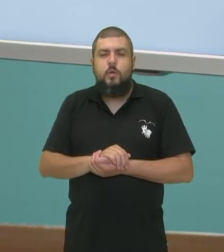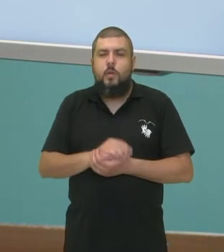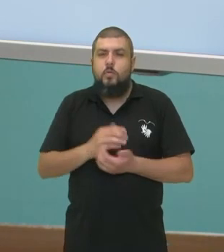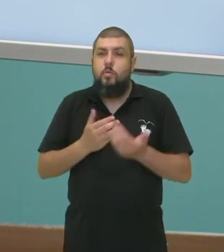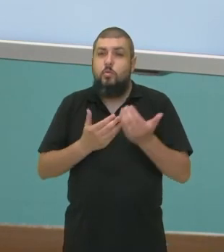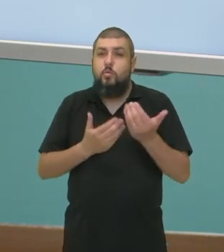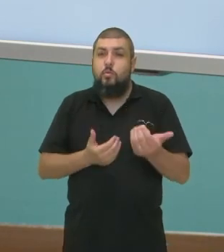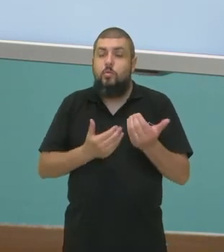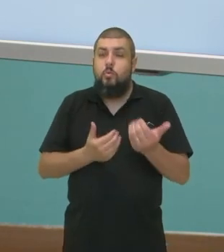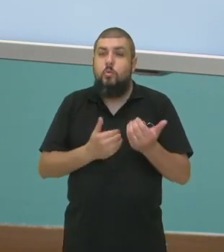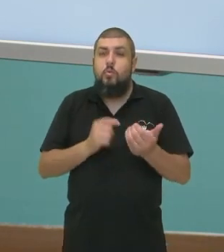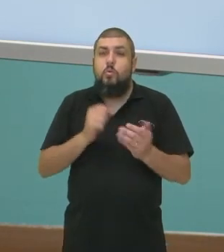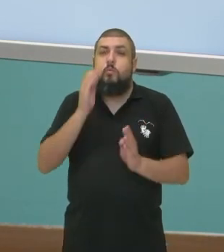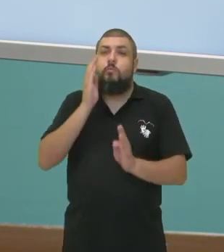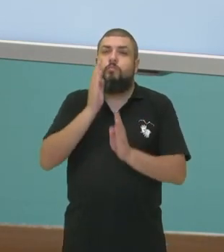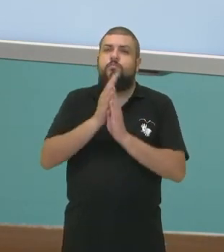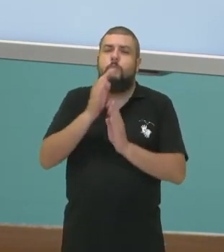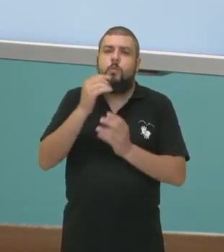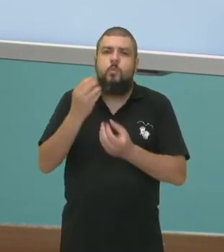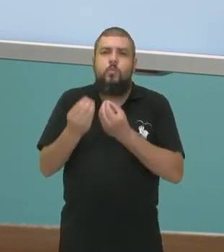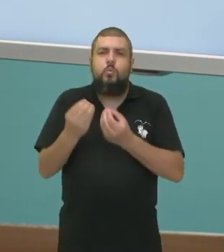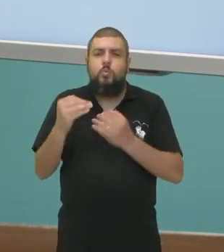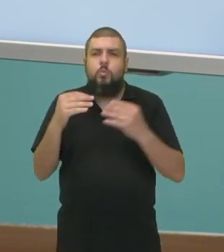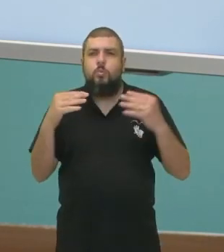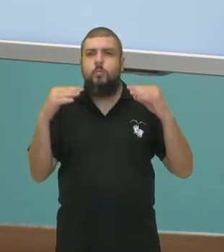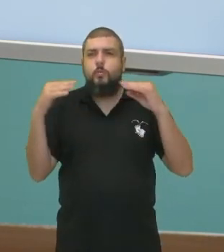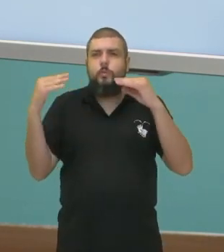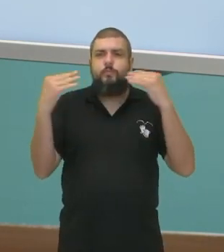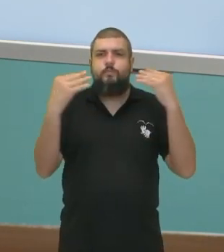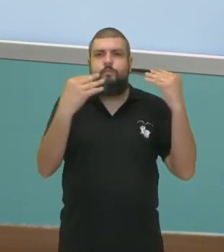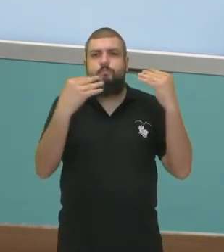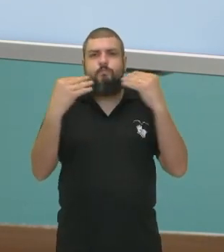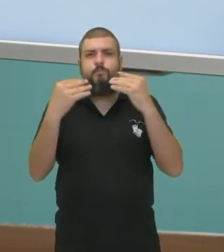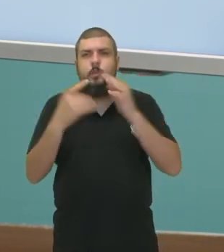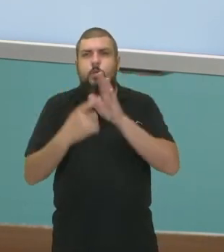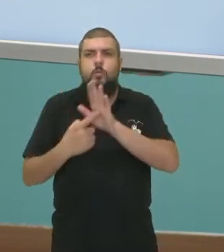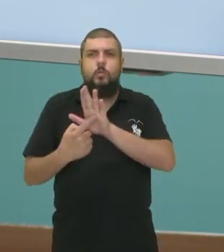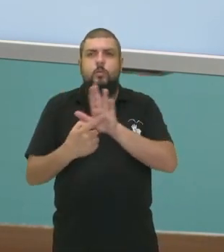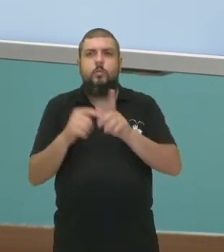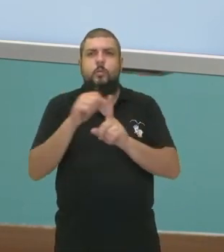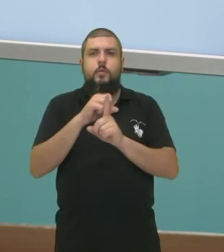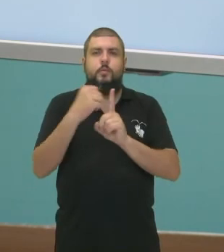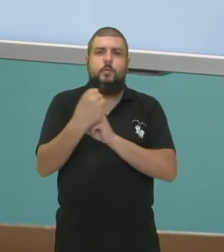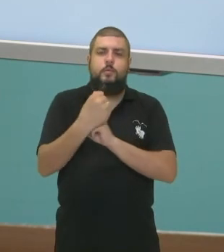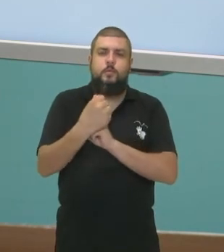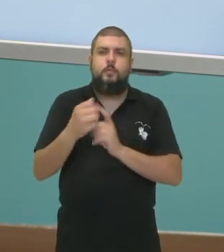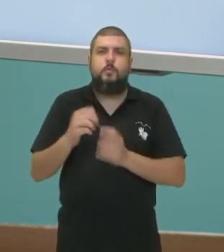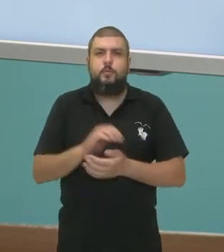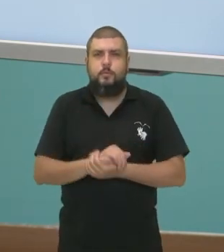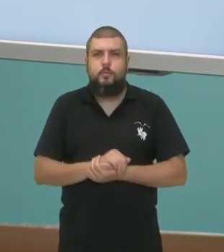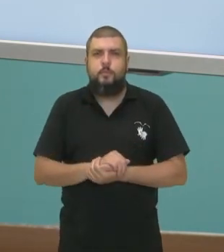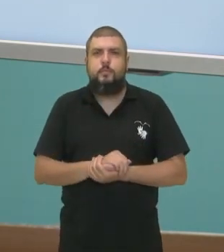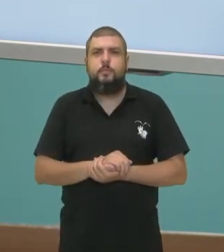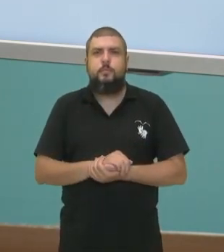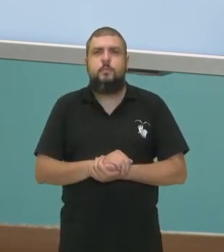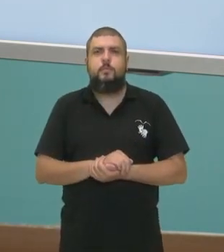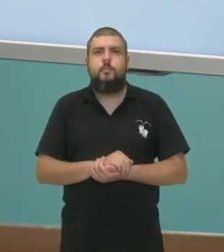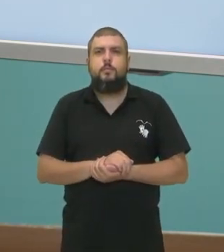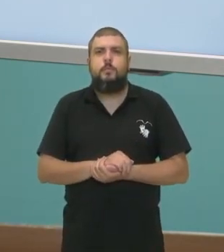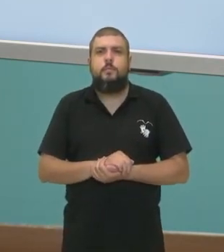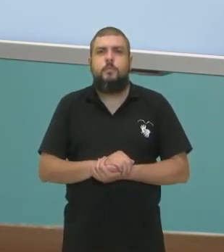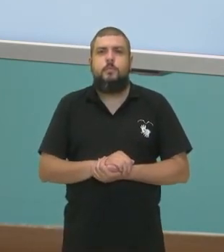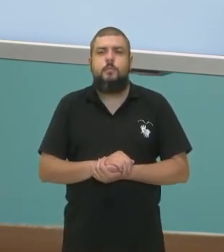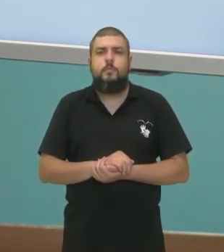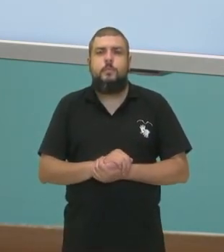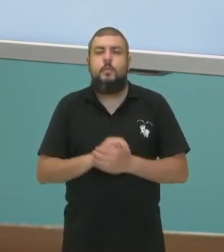eles são vistos pela sociedade, estão preocupados com a sua aparência física e a imagem que isso que vai refletir. Portanto, essa